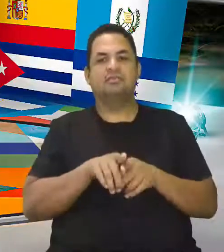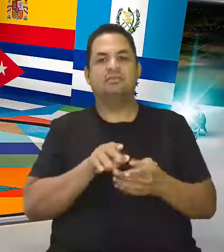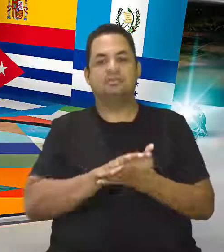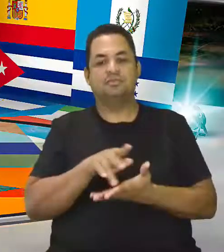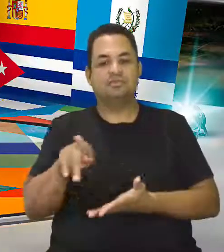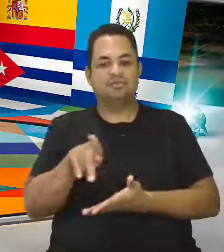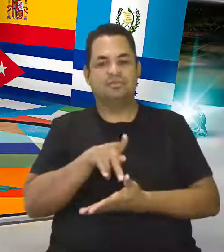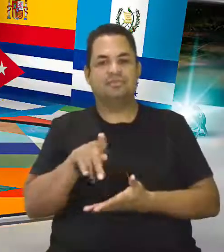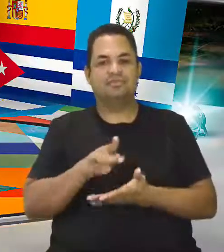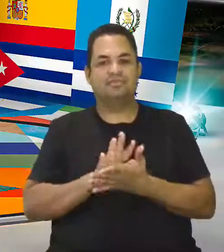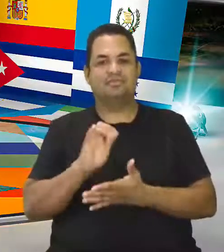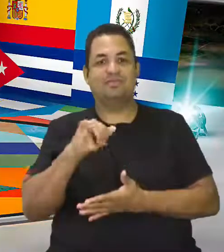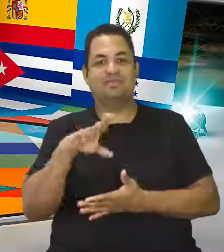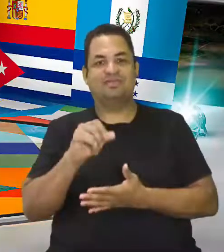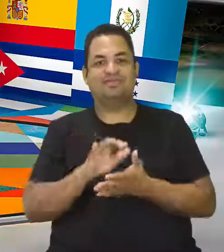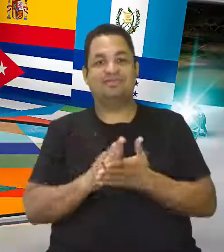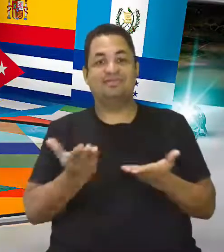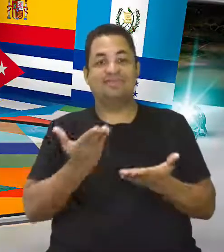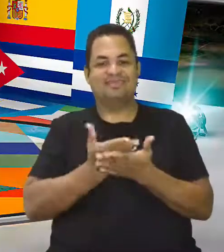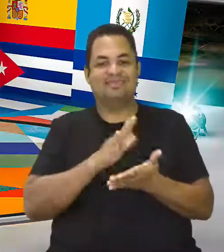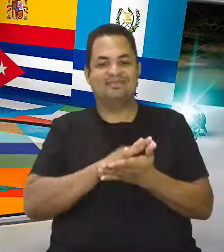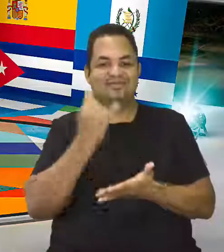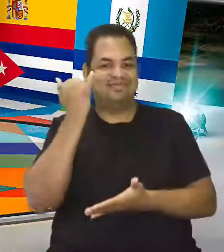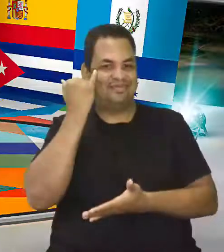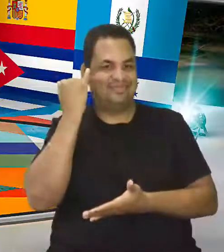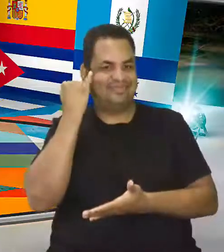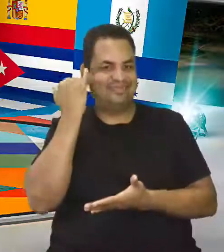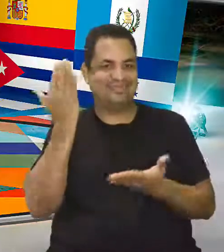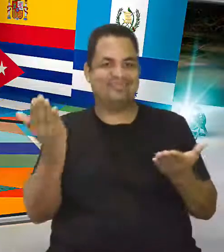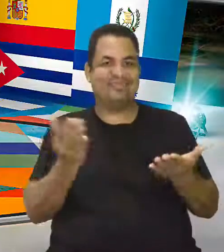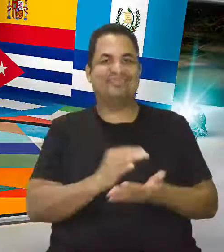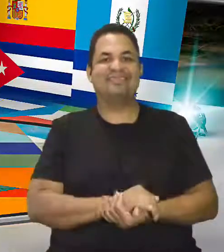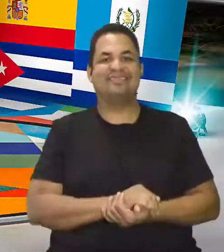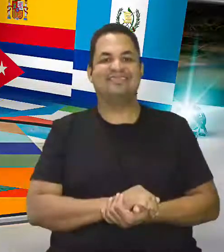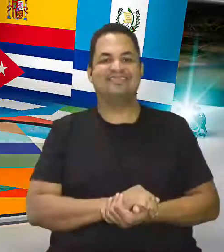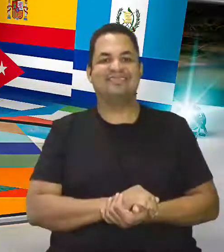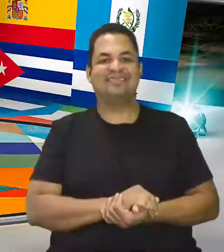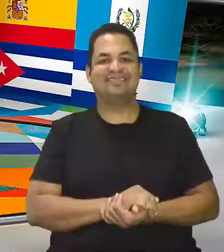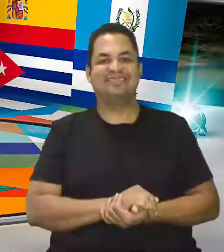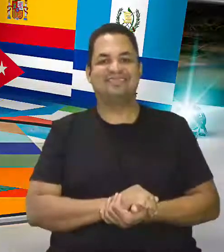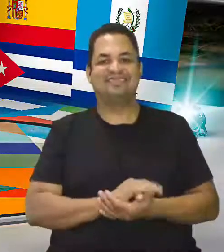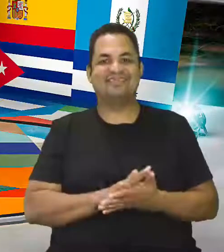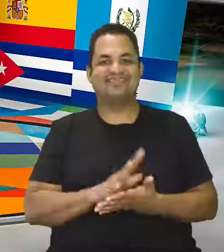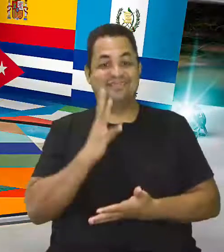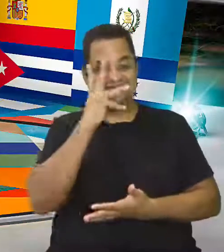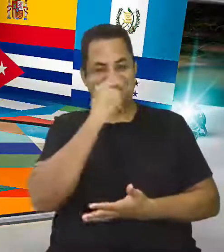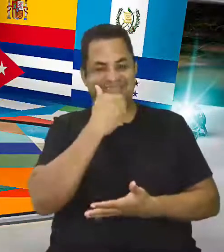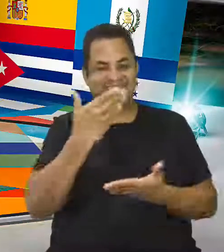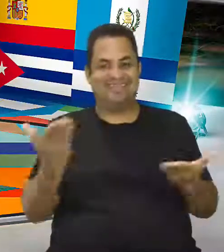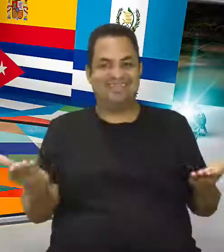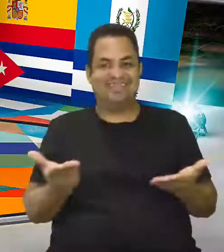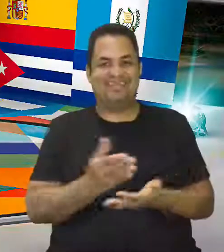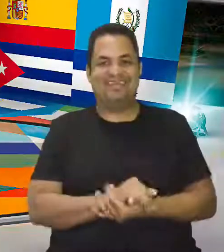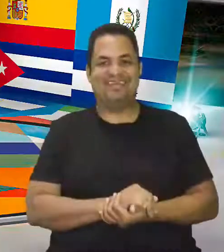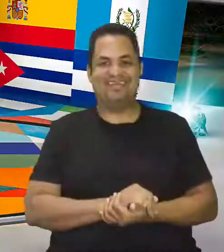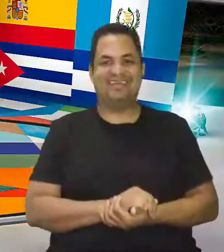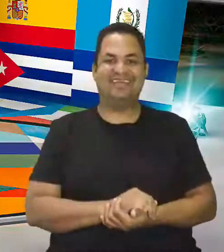hoje, como intérprete, nós temos o professor Sâmio, meus amores. Olha lá, que lindo ele é, não é?